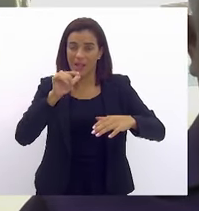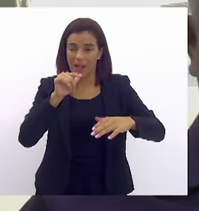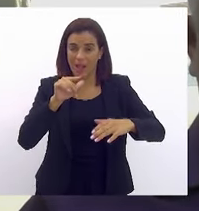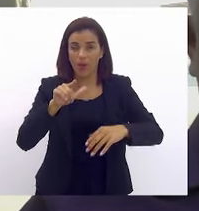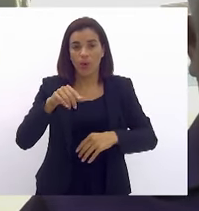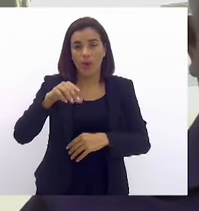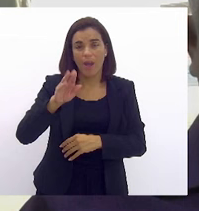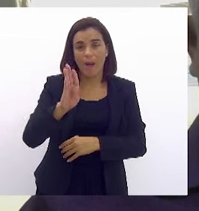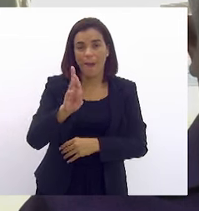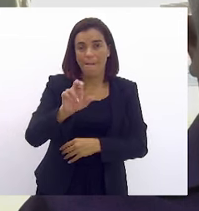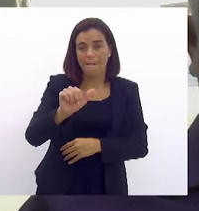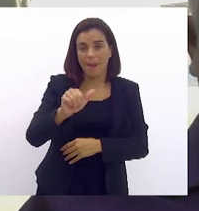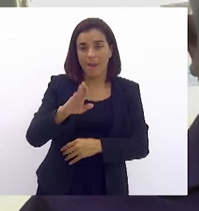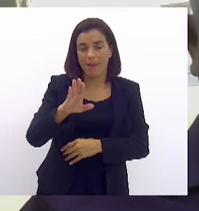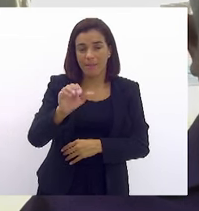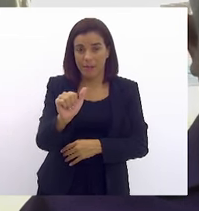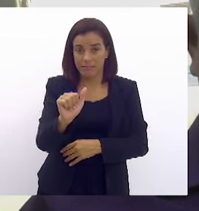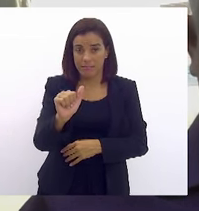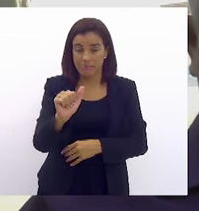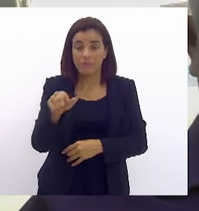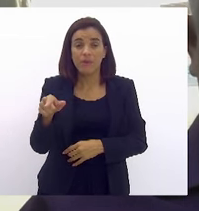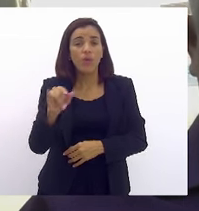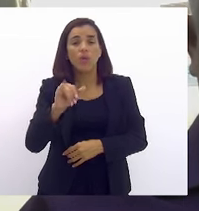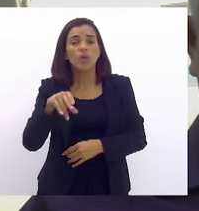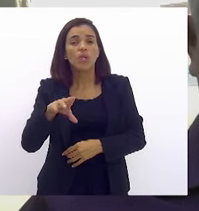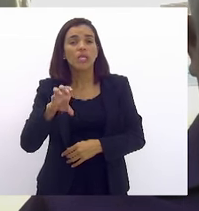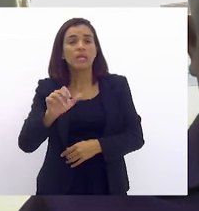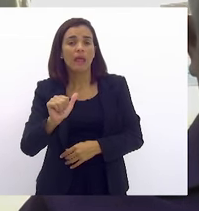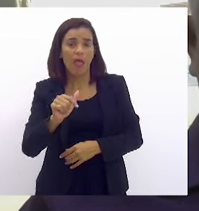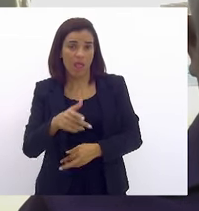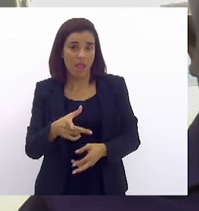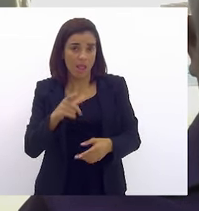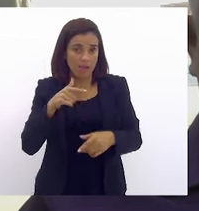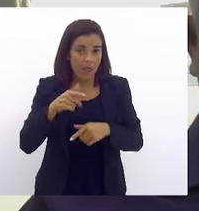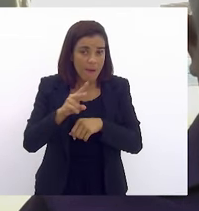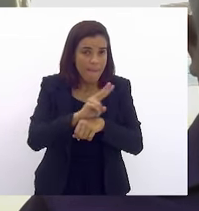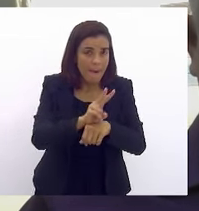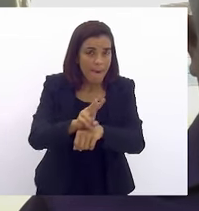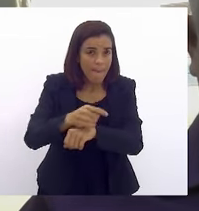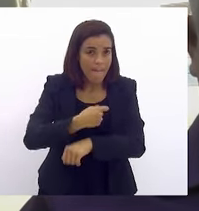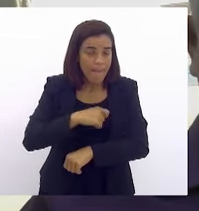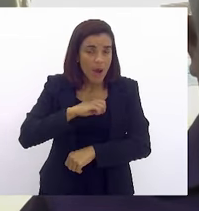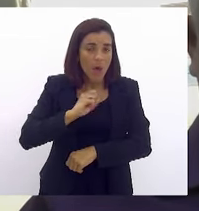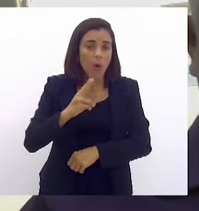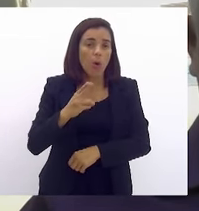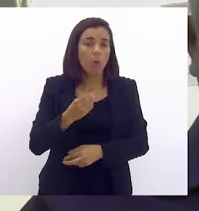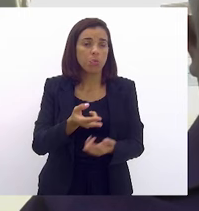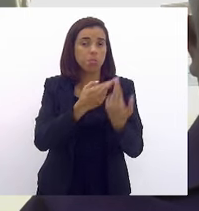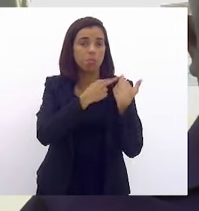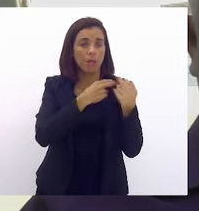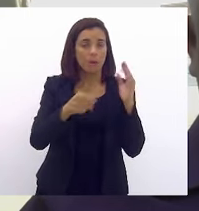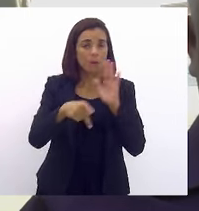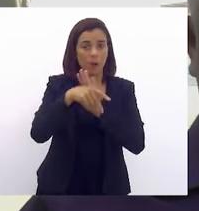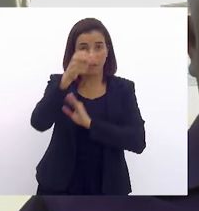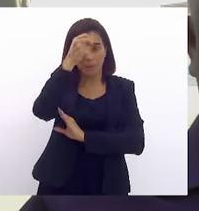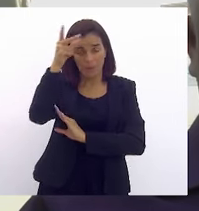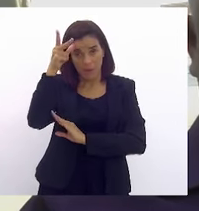INEA tem atuado em cima disso ou tem ficado a cargo da Prefeitura? O CEPAM também, se tiver alguma informação.